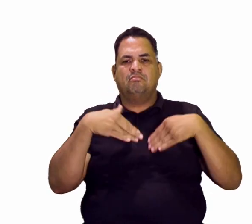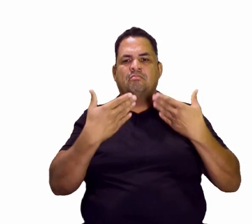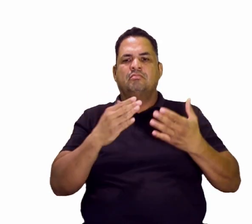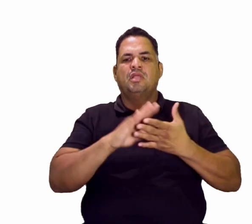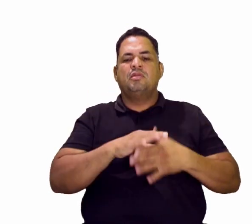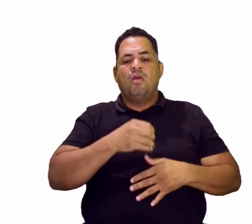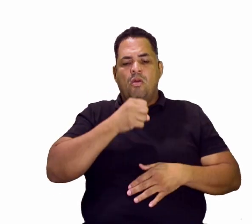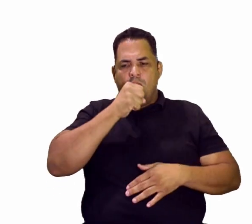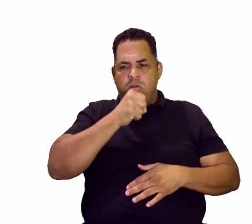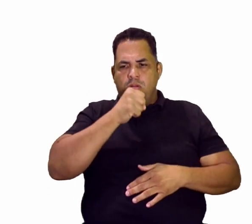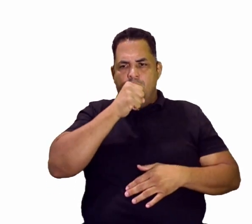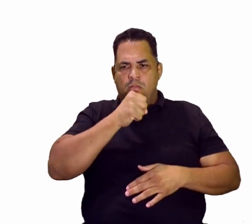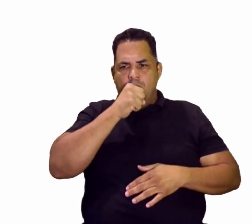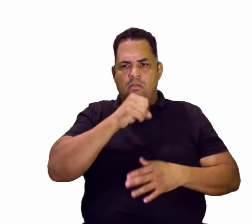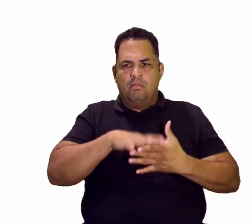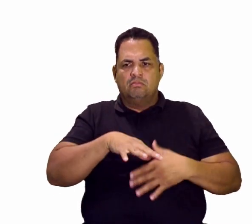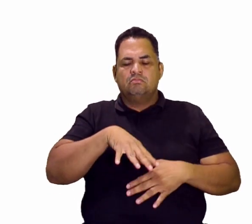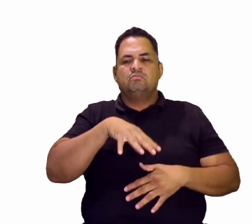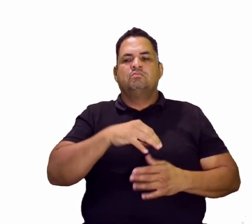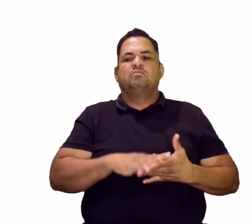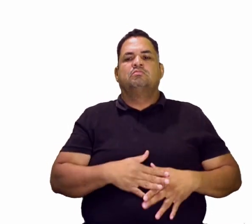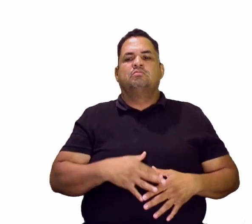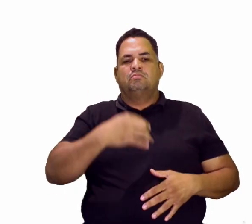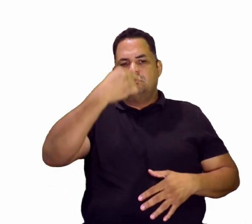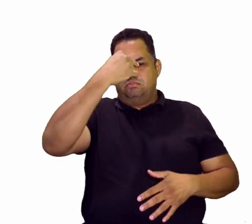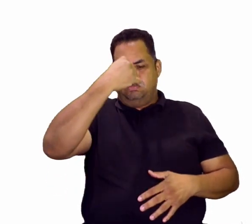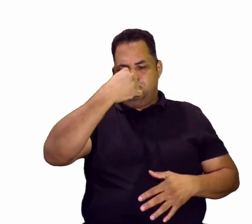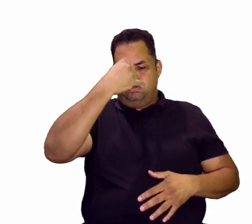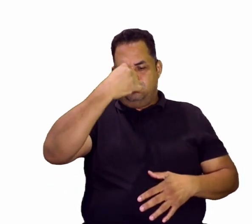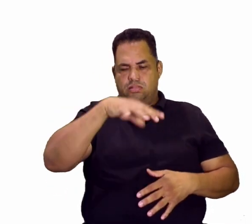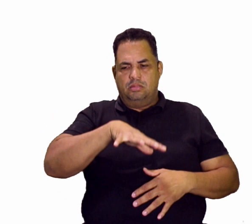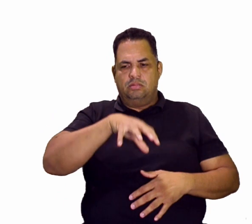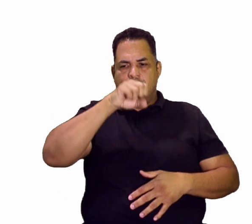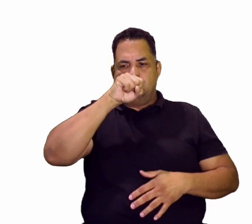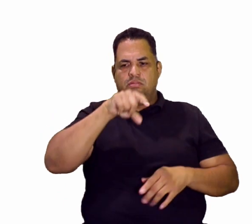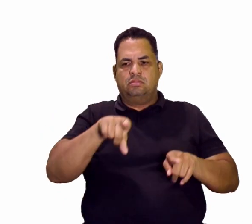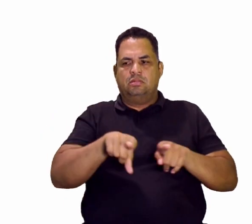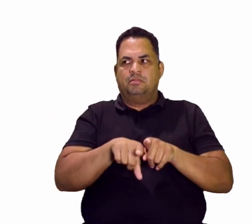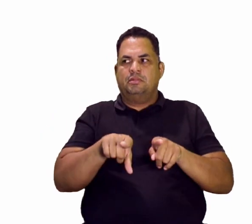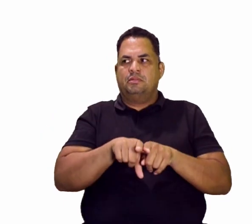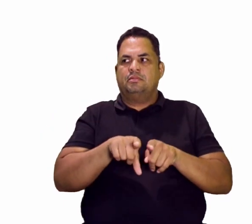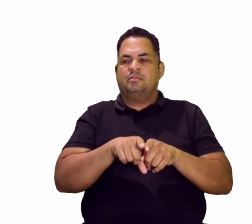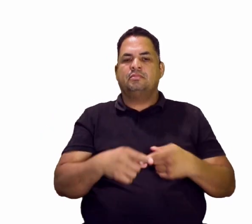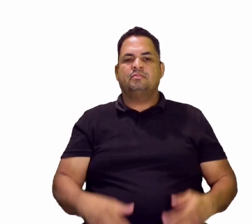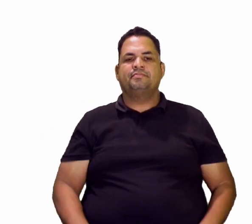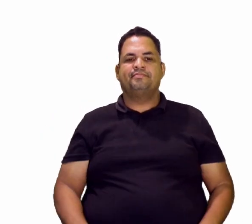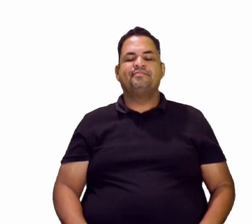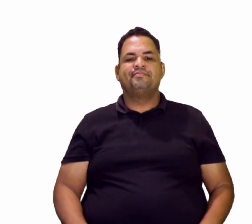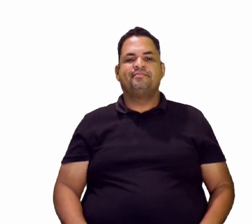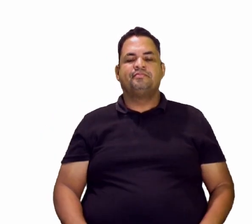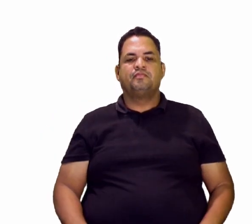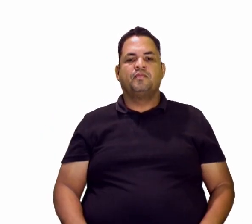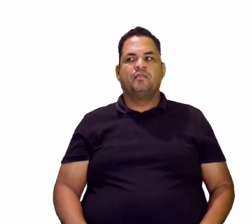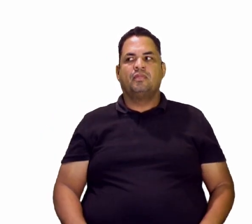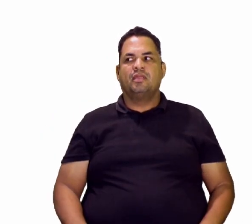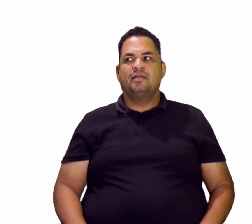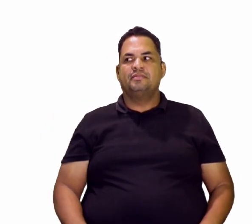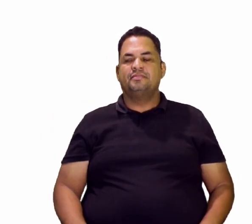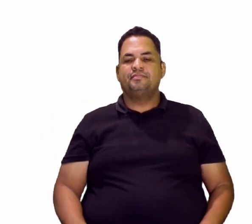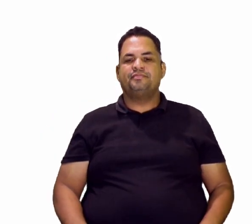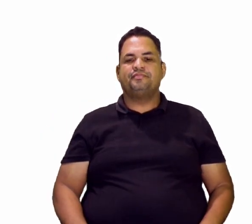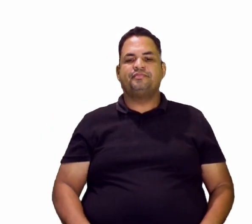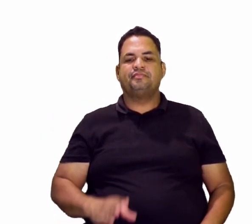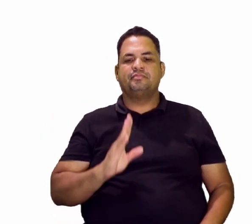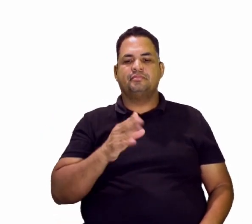tosse, quando ela espirra e respira. Então, olha só, é muito... você já